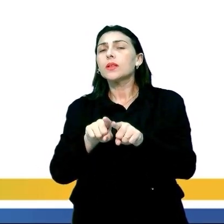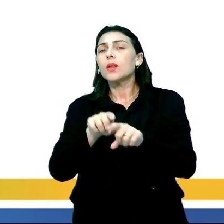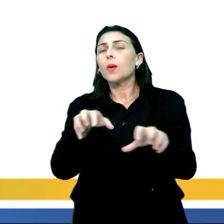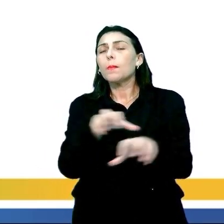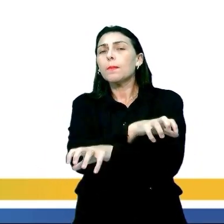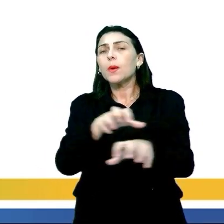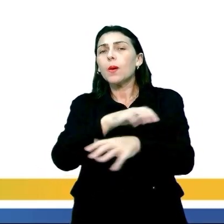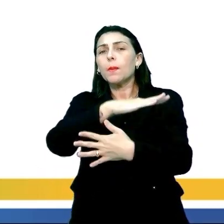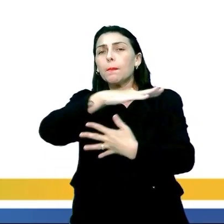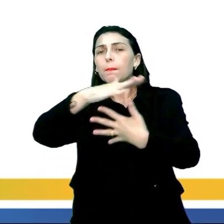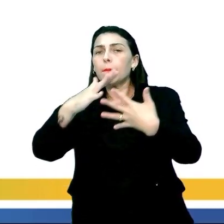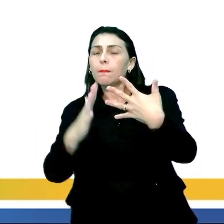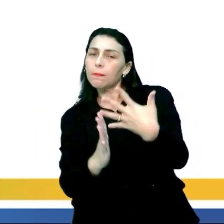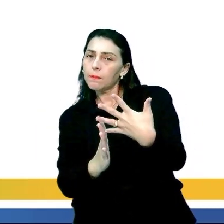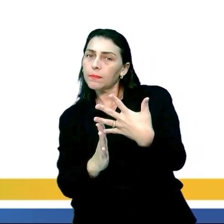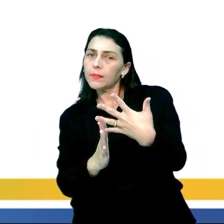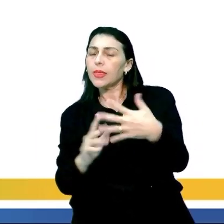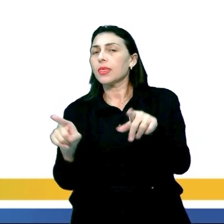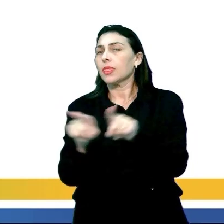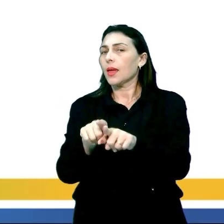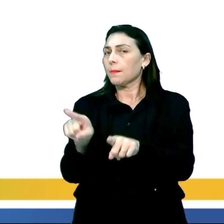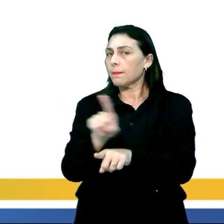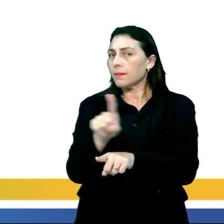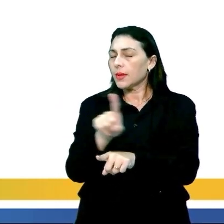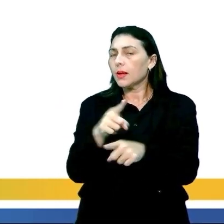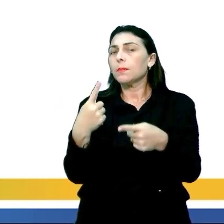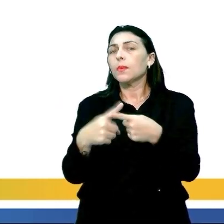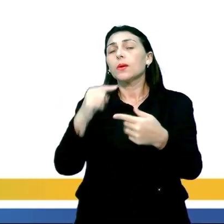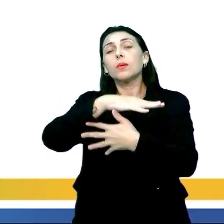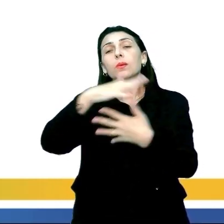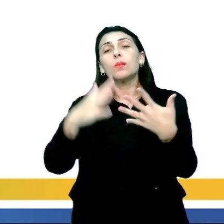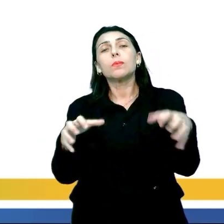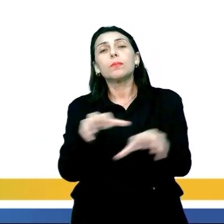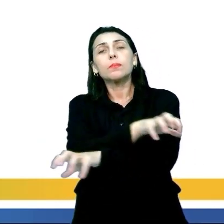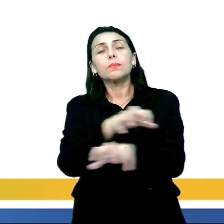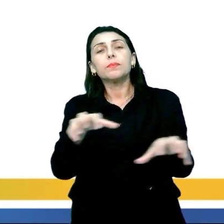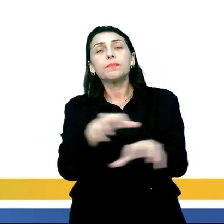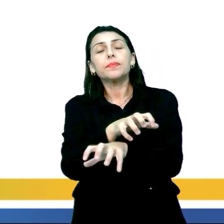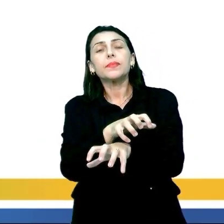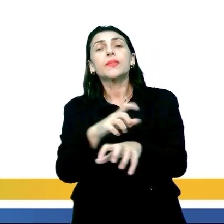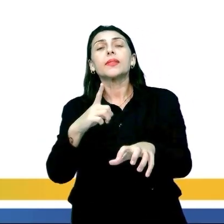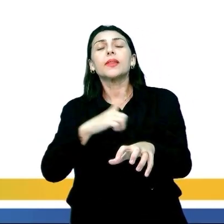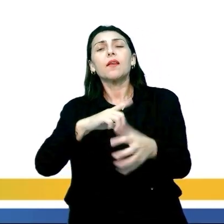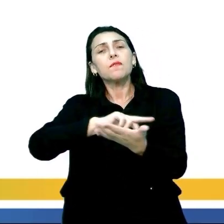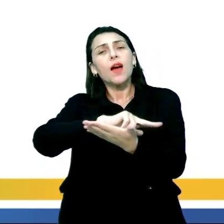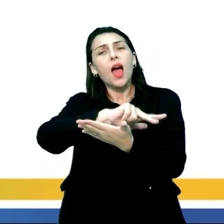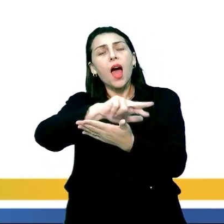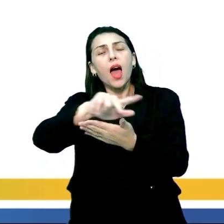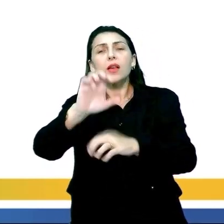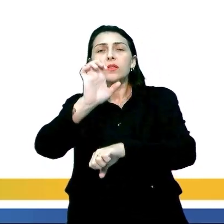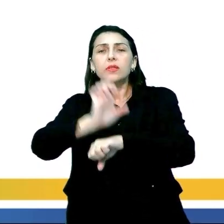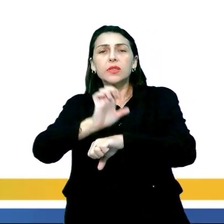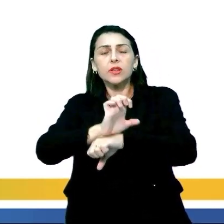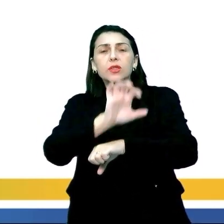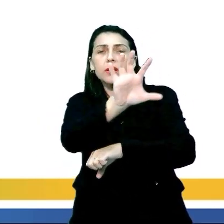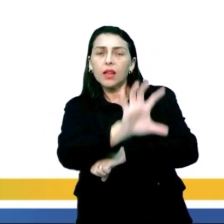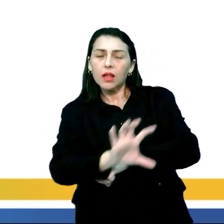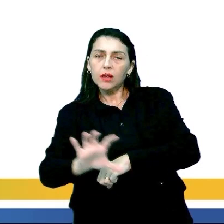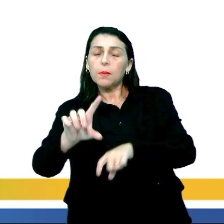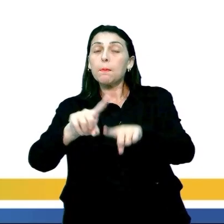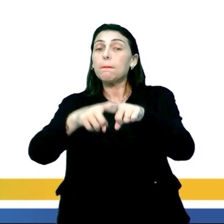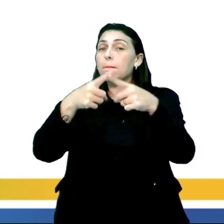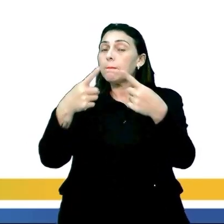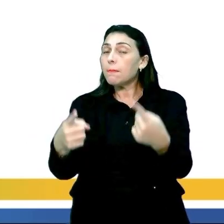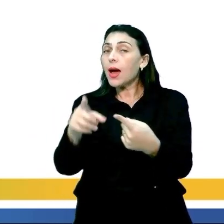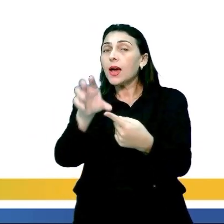bioma Mata Atlântica? Também não. O bioma da Mata Atlântica, ele ocupa vários estados brasileiros,